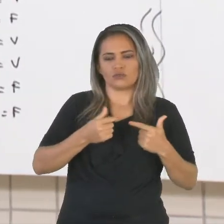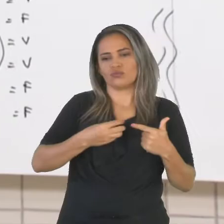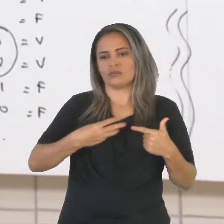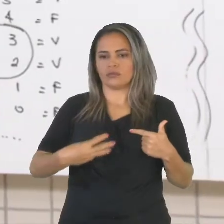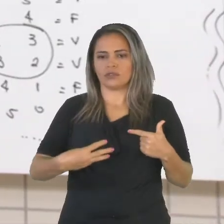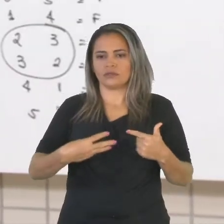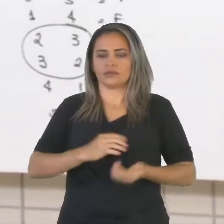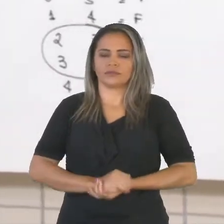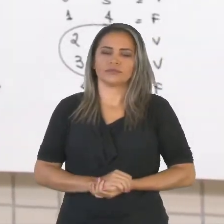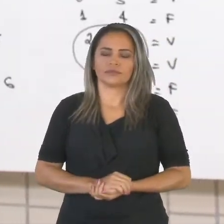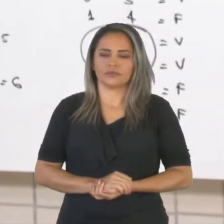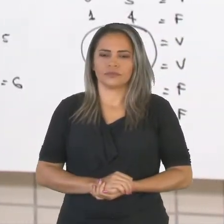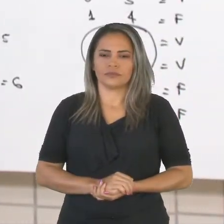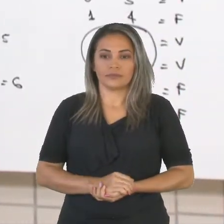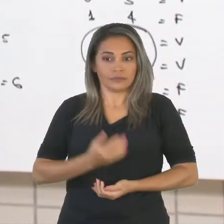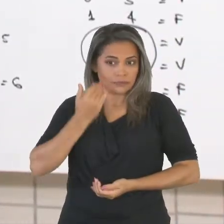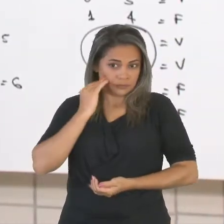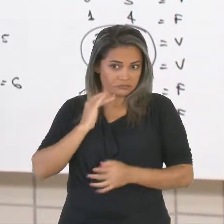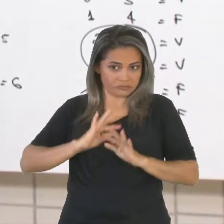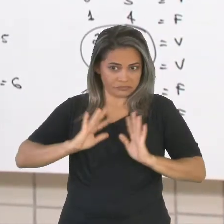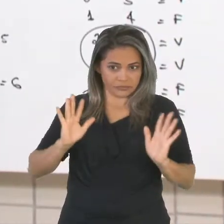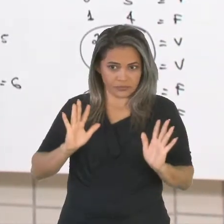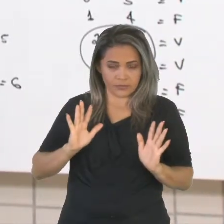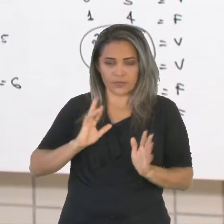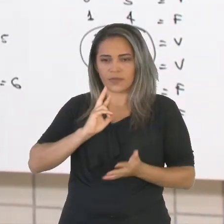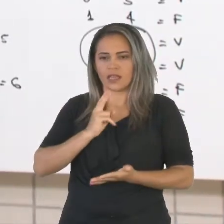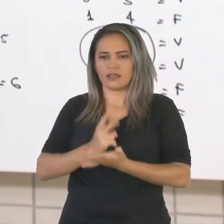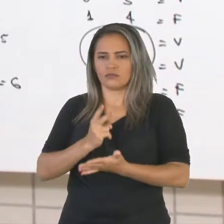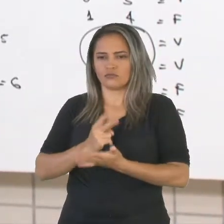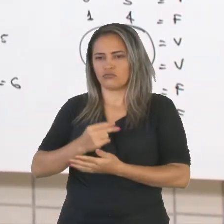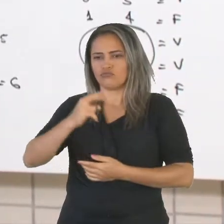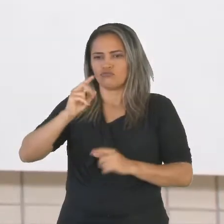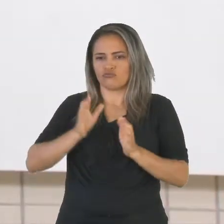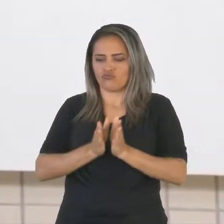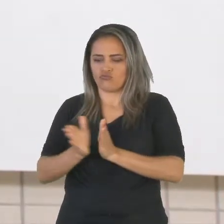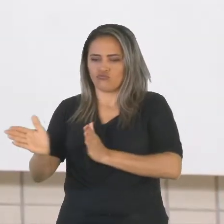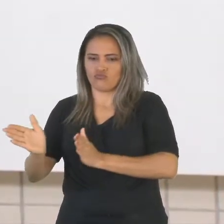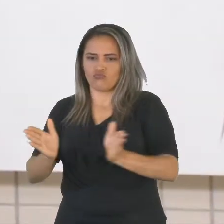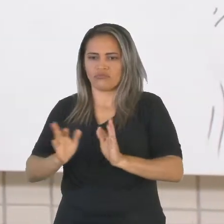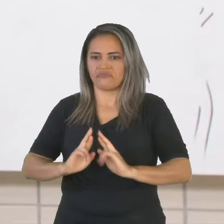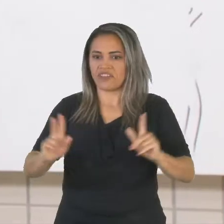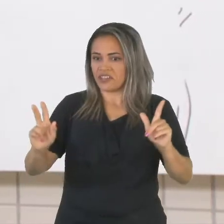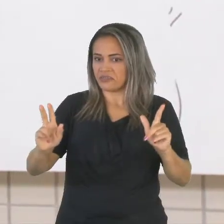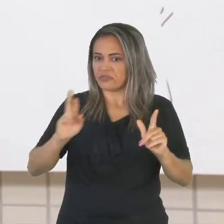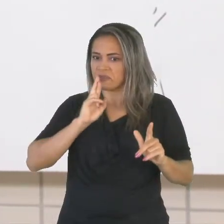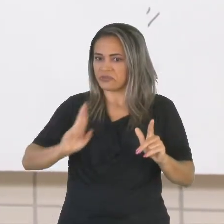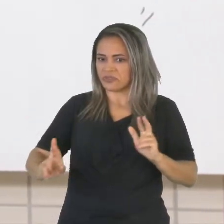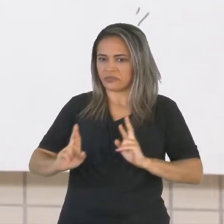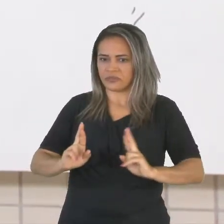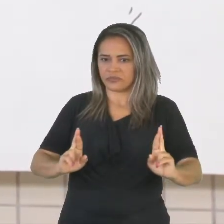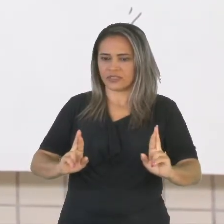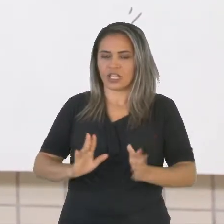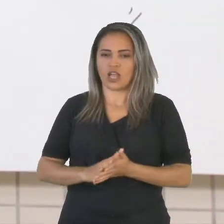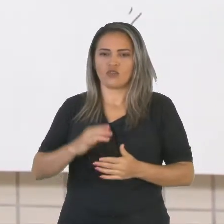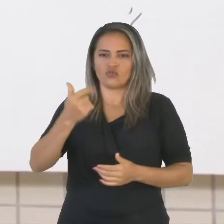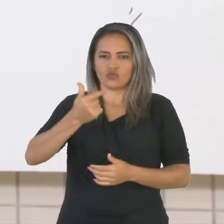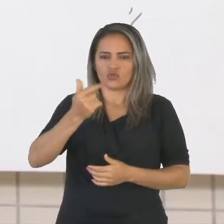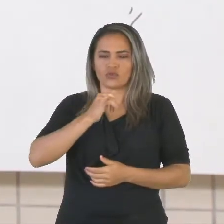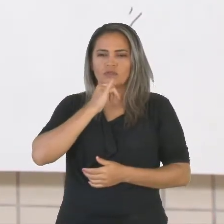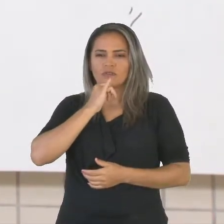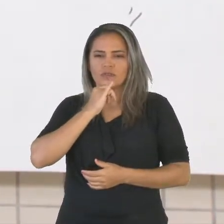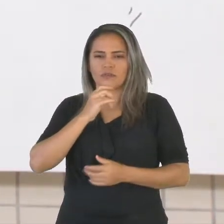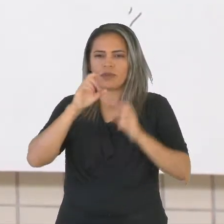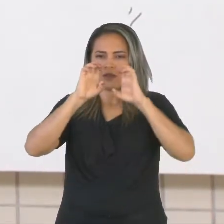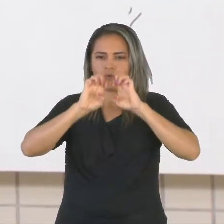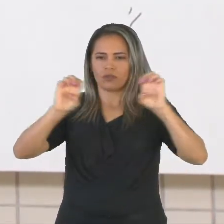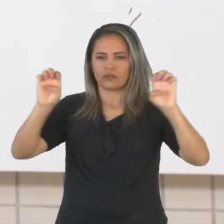3. Tranquilo? Então resolvemos as mesmas questões por dois caminhos diferentes. Então vamos lá. No meu segundo exemplo, eu tenho uma equação da forma incompleta, quer